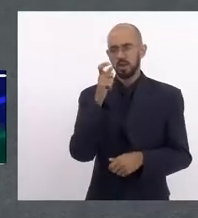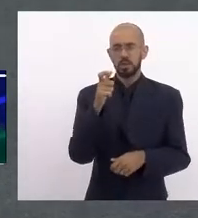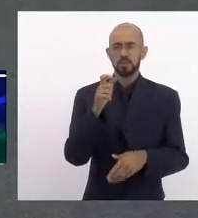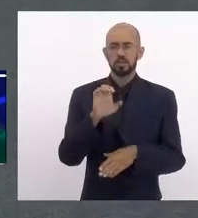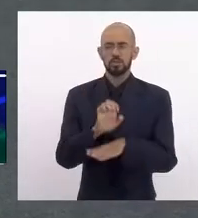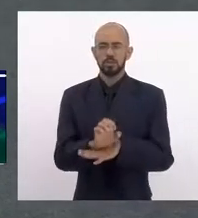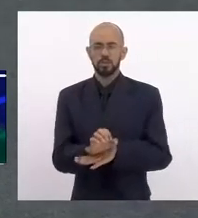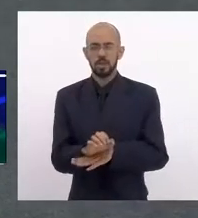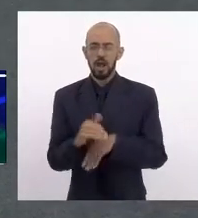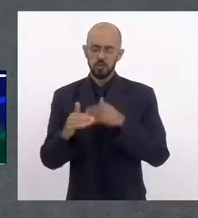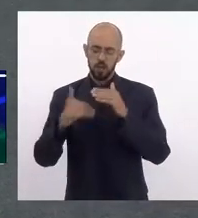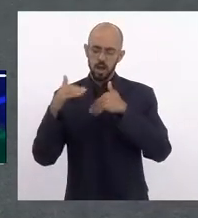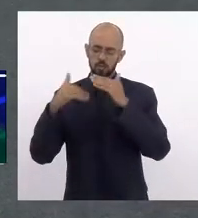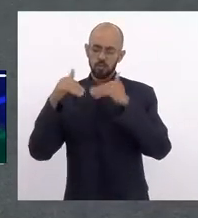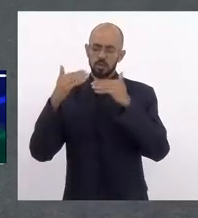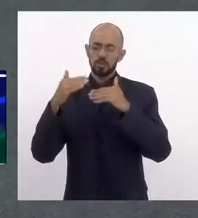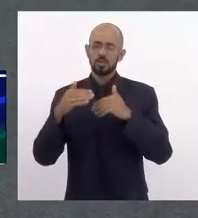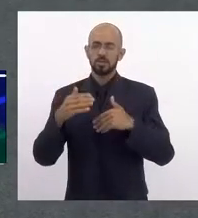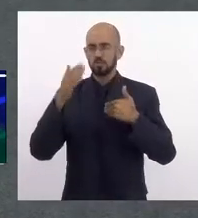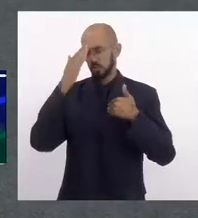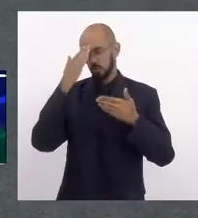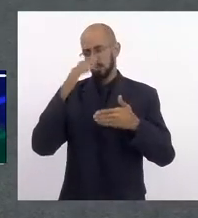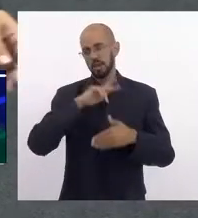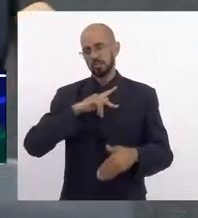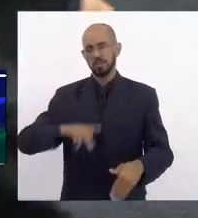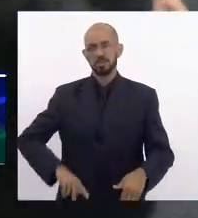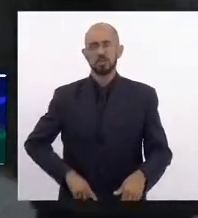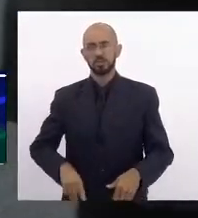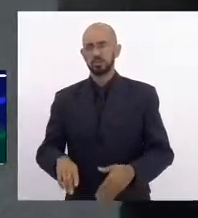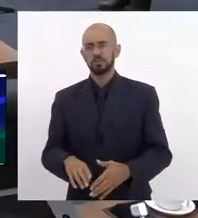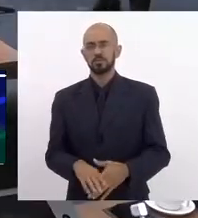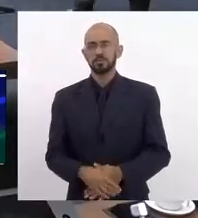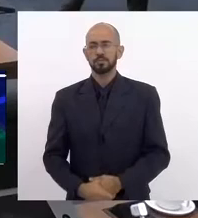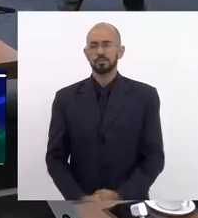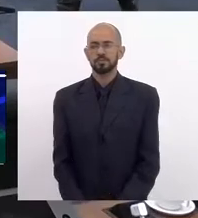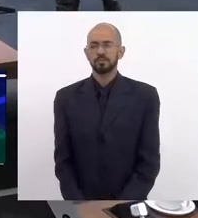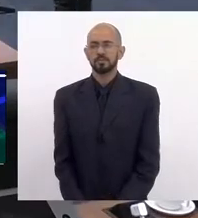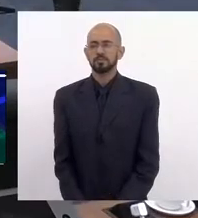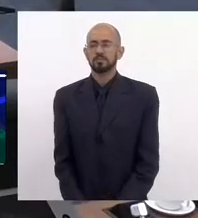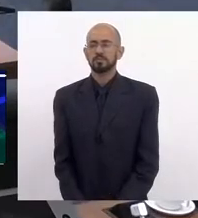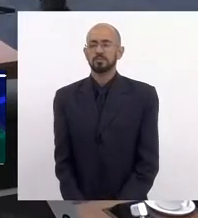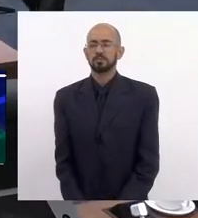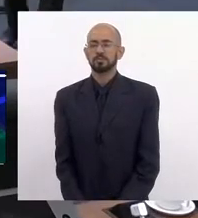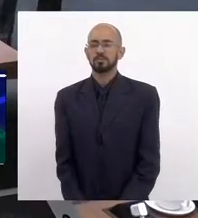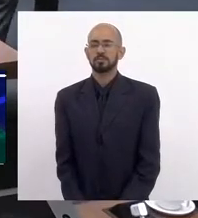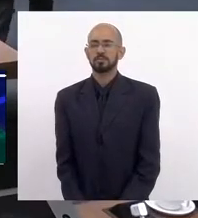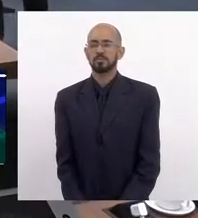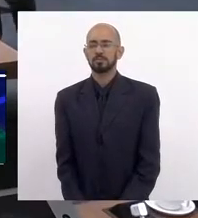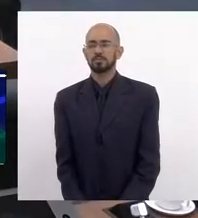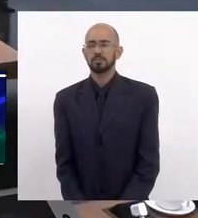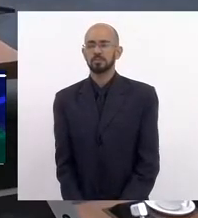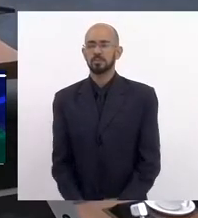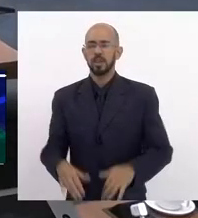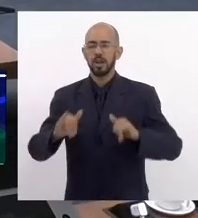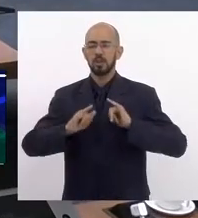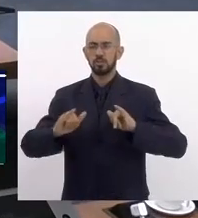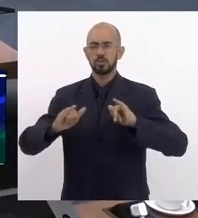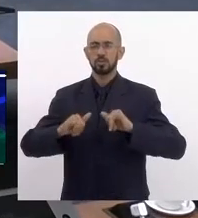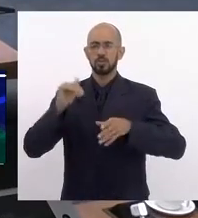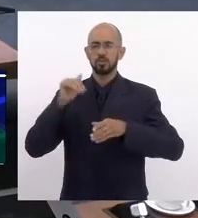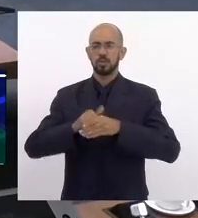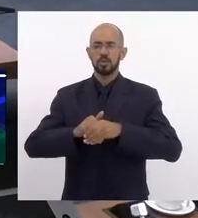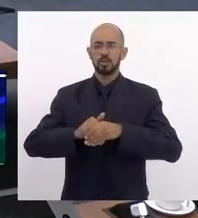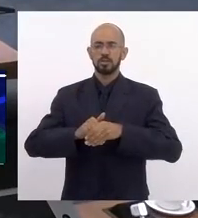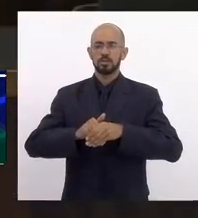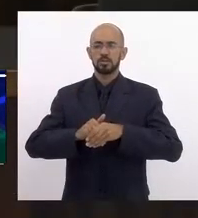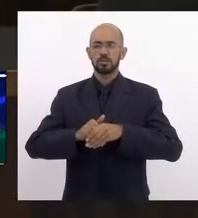se erga cada vez mais. Muito obrigado, presidente. Obrigado, deputado. Já foi colhida aí as coautorias. Anuncio em tramitação